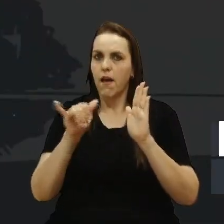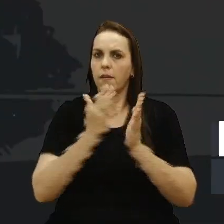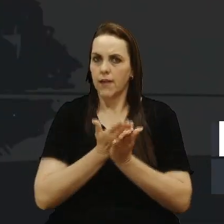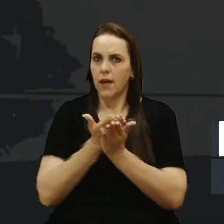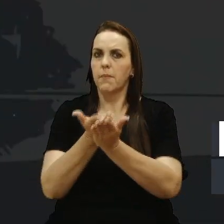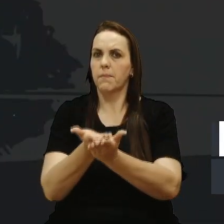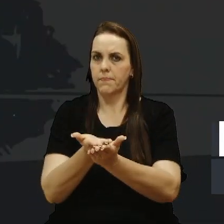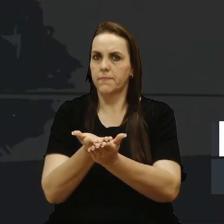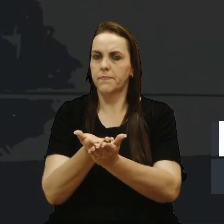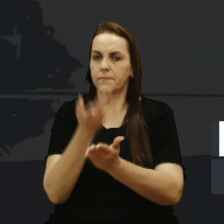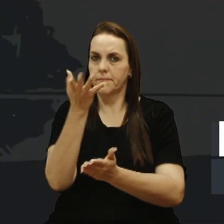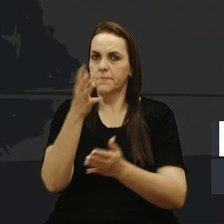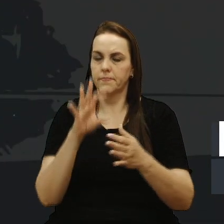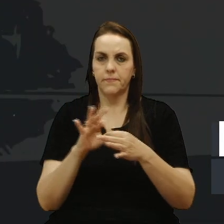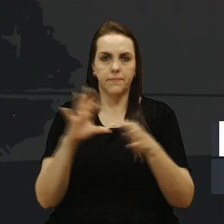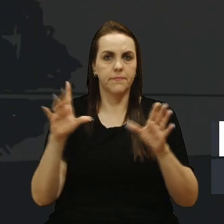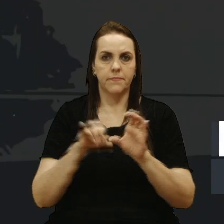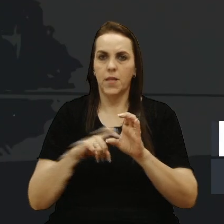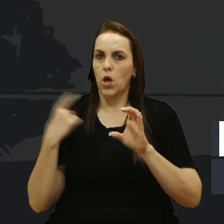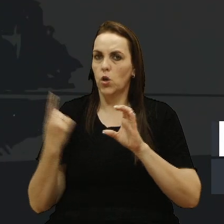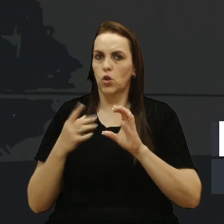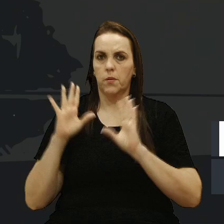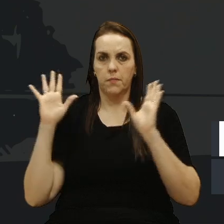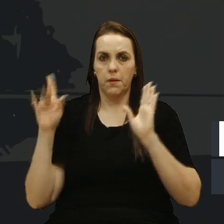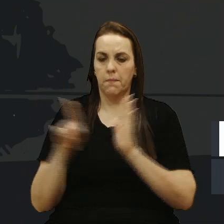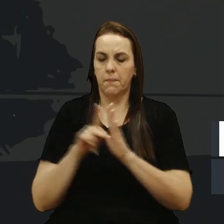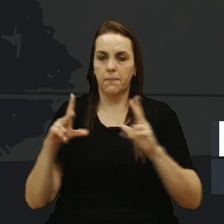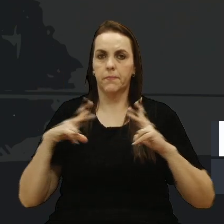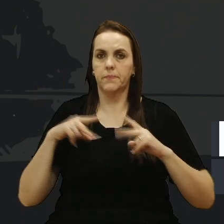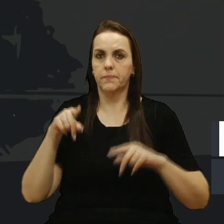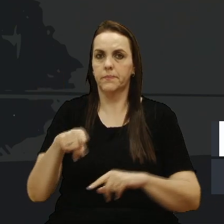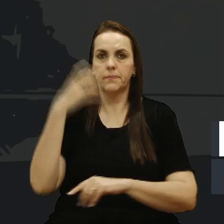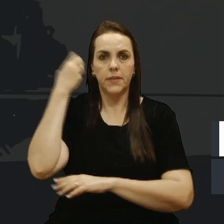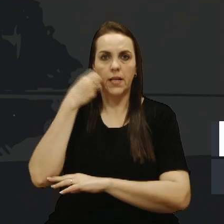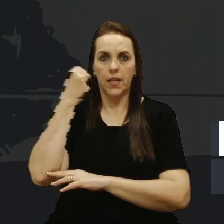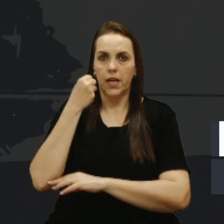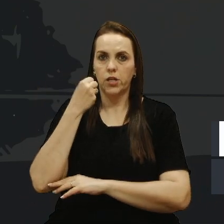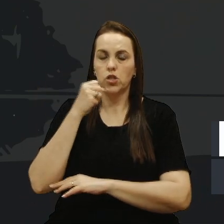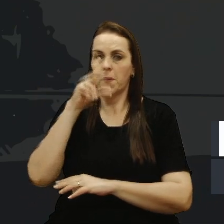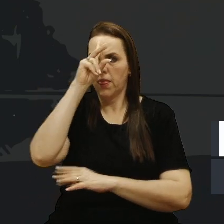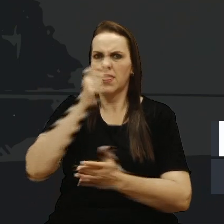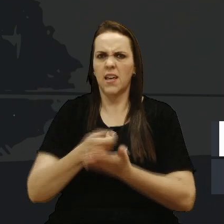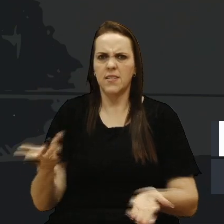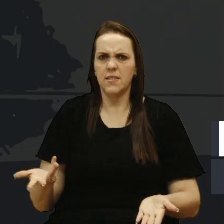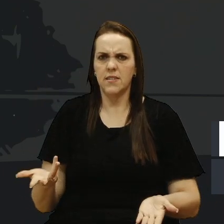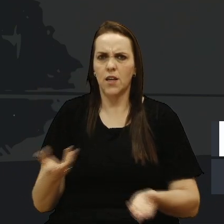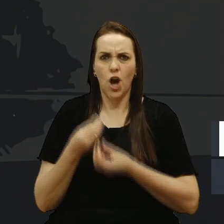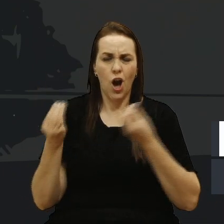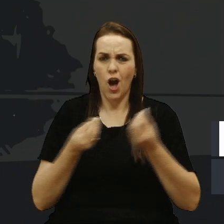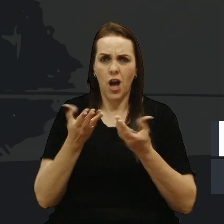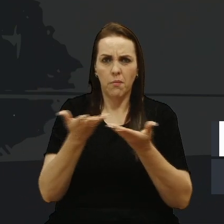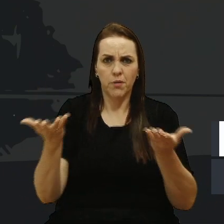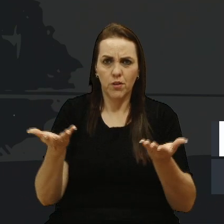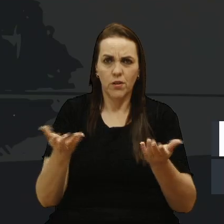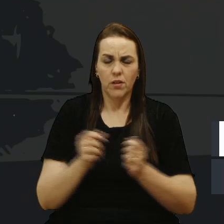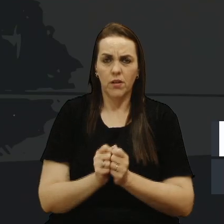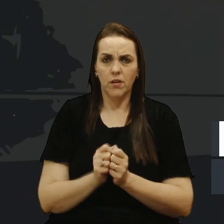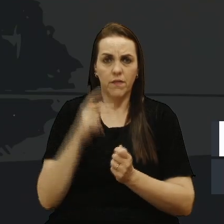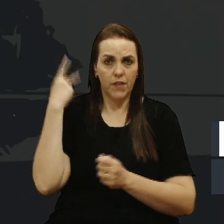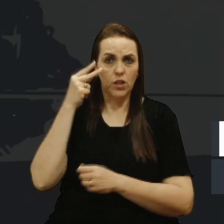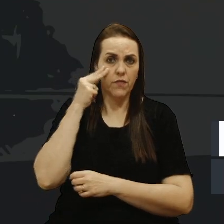dando para ele pessoalmente a autonomia de decidir. Como que foi feito dos pedágios, vereador